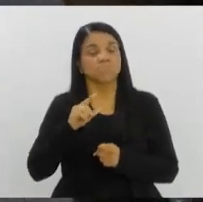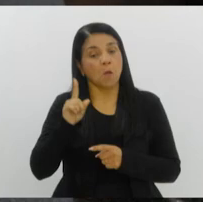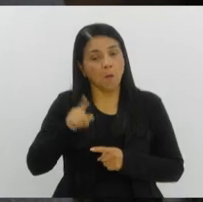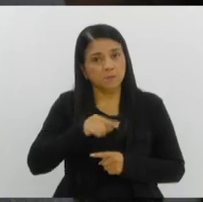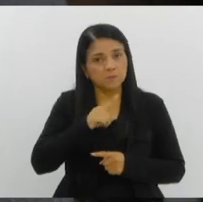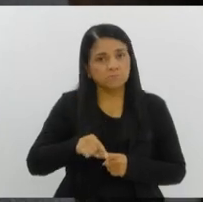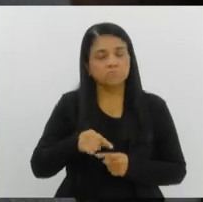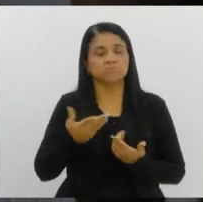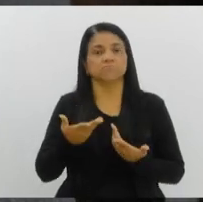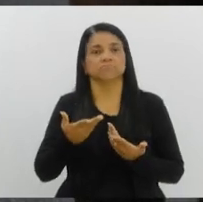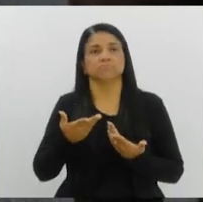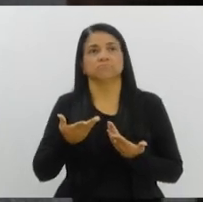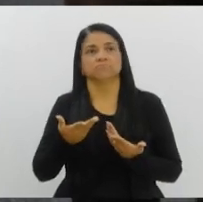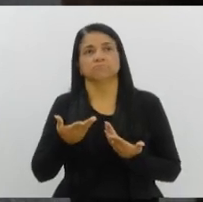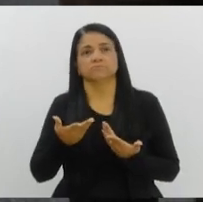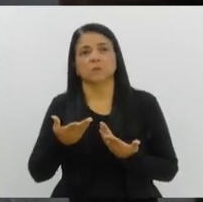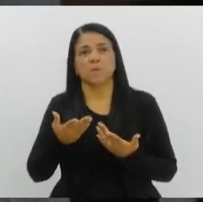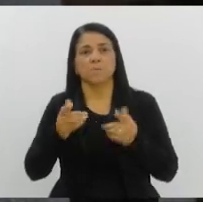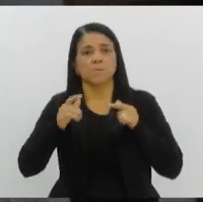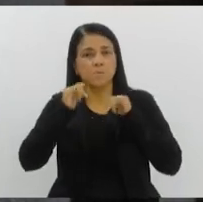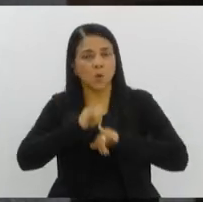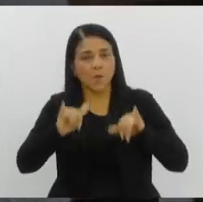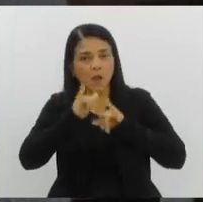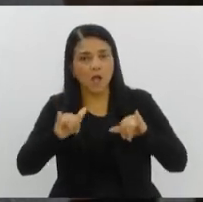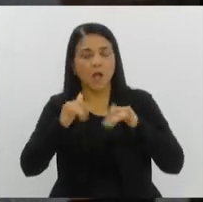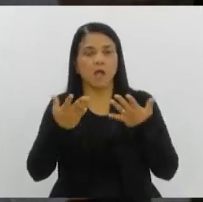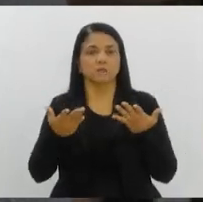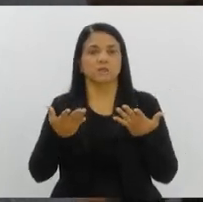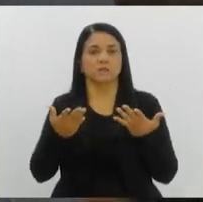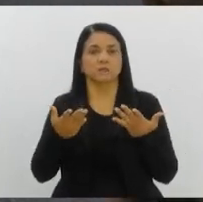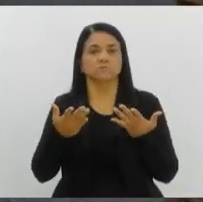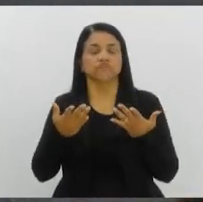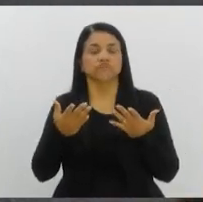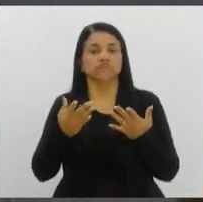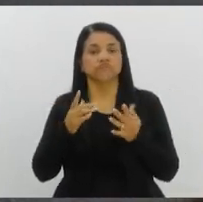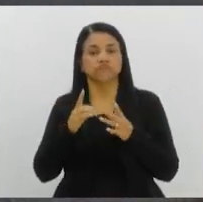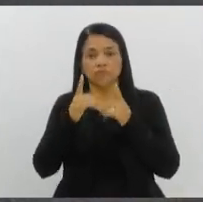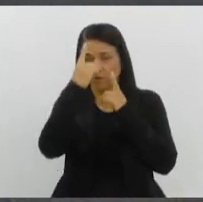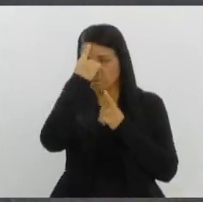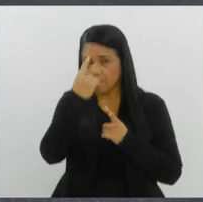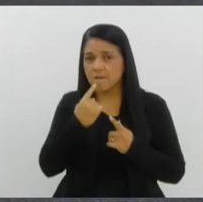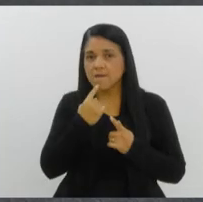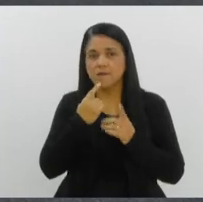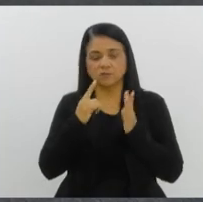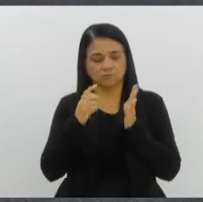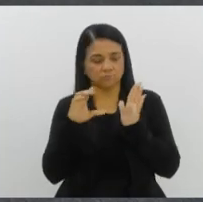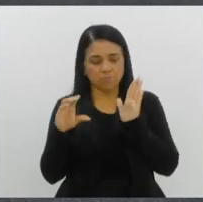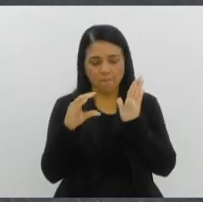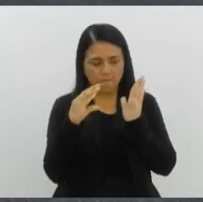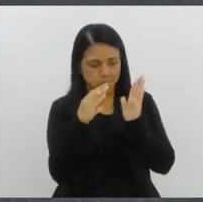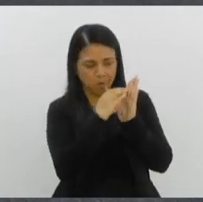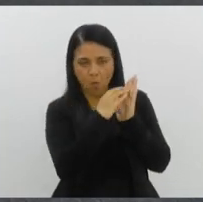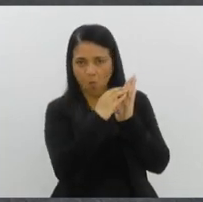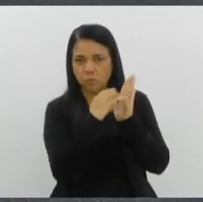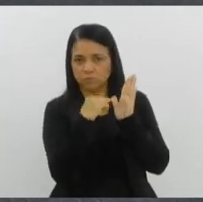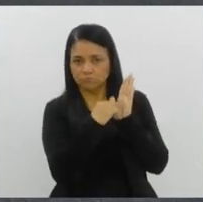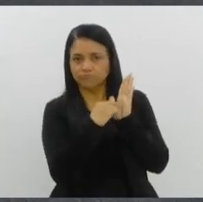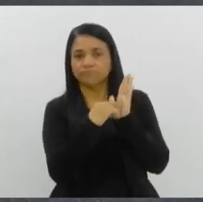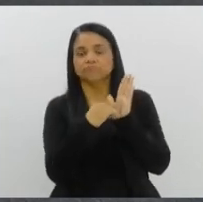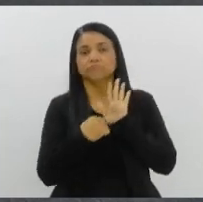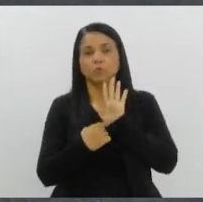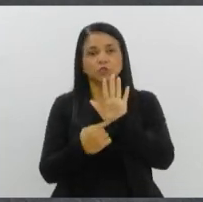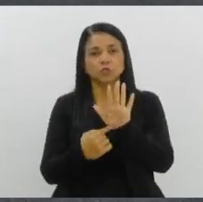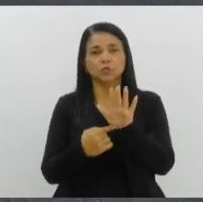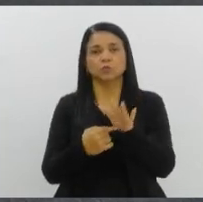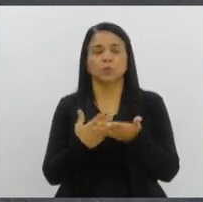propagandas, com informes, né, no rótulo sobre o risco à saúde. E os dados são claros,